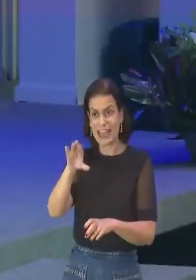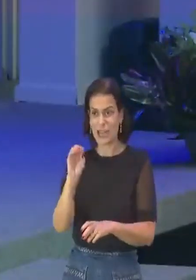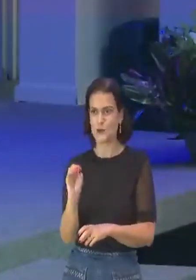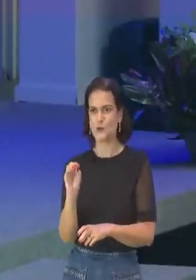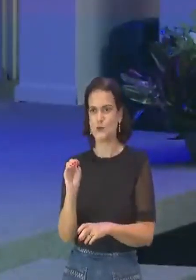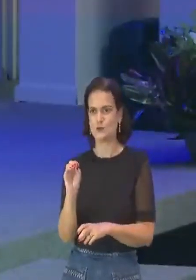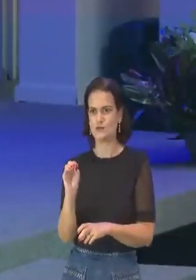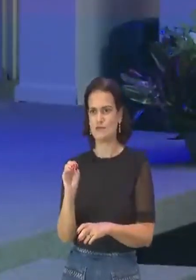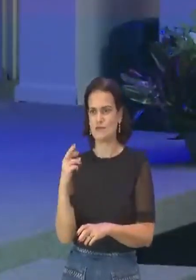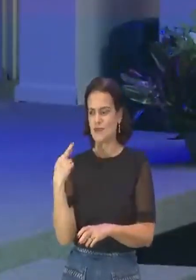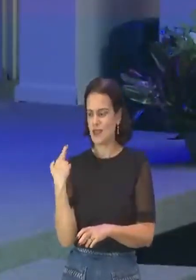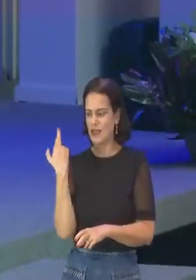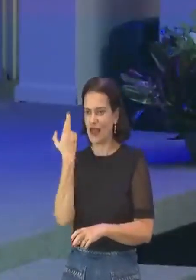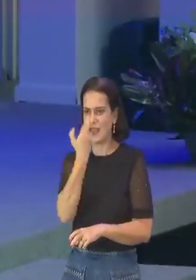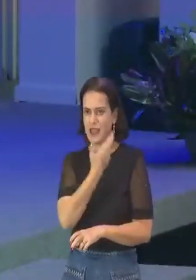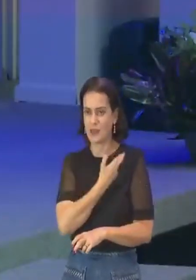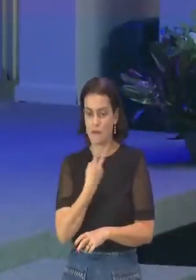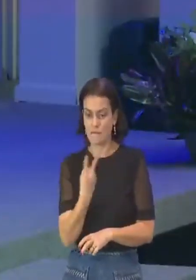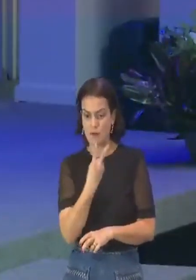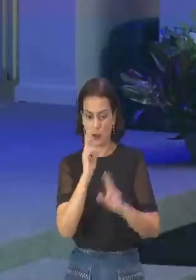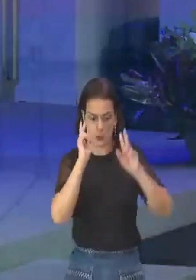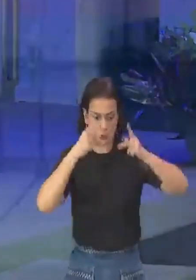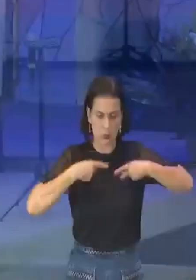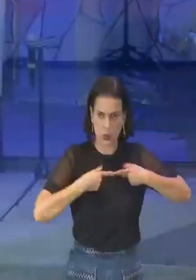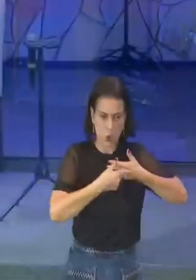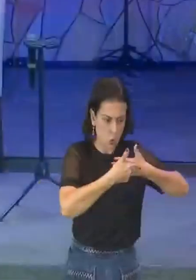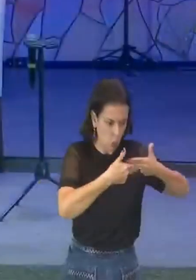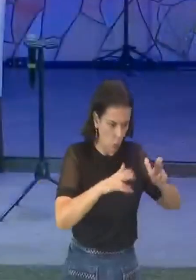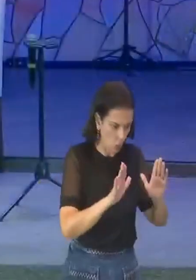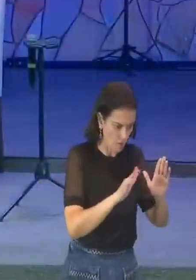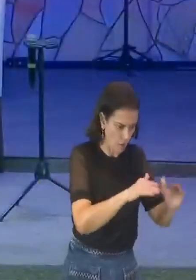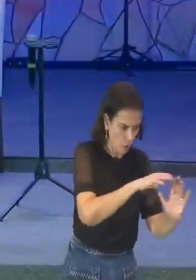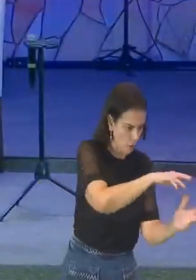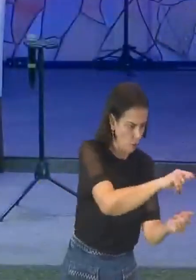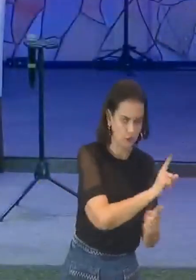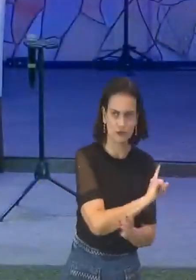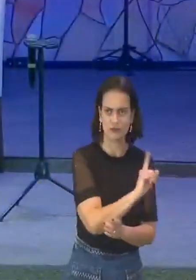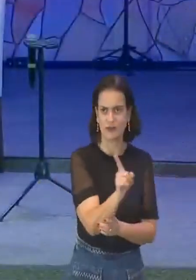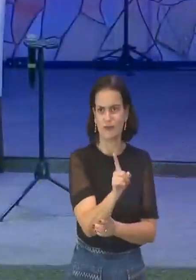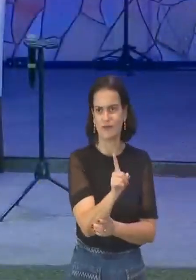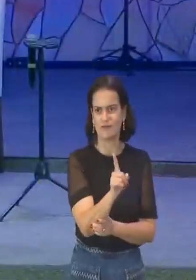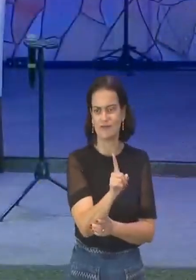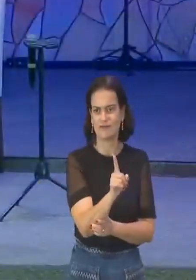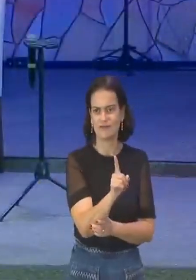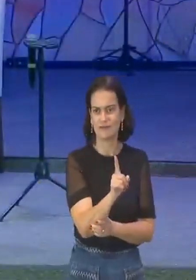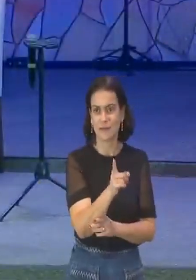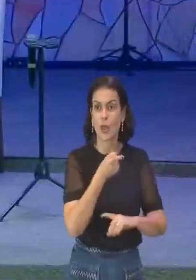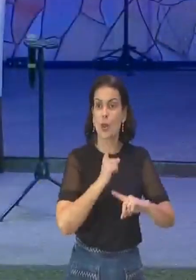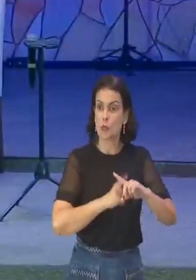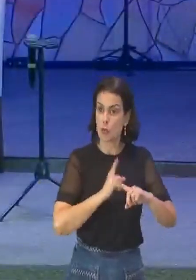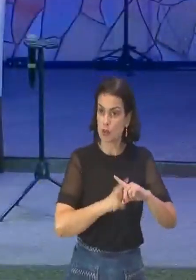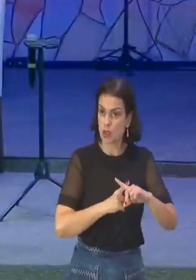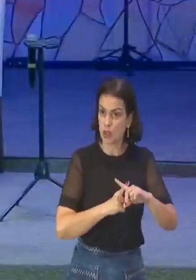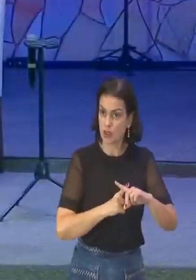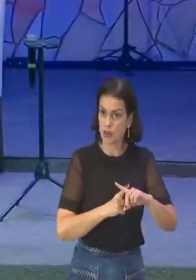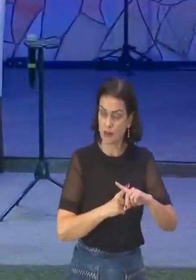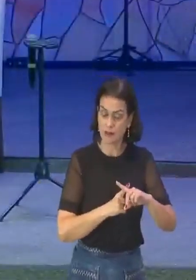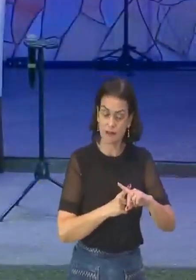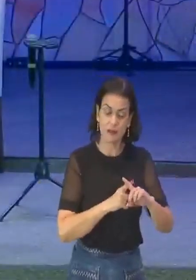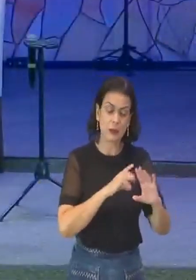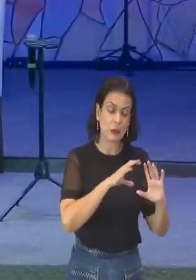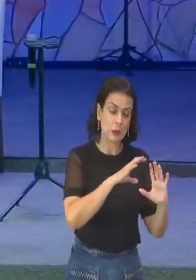que o nosso valor não pode estar nas coisas terrenas, porque elas vão ser